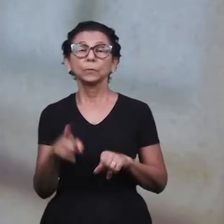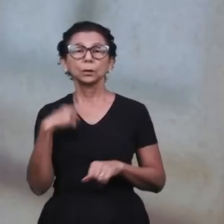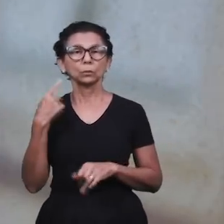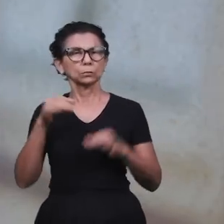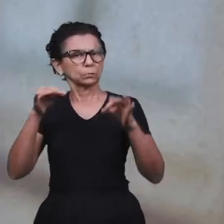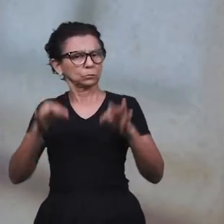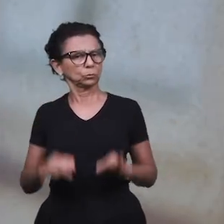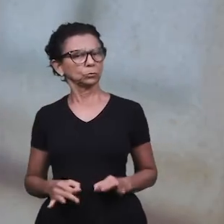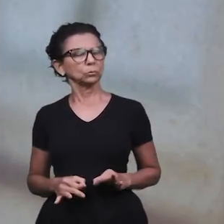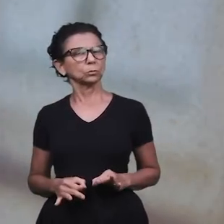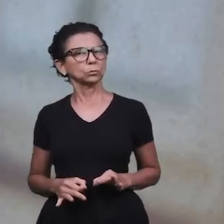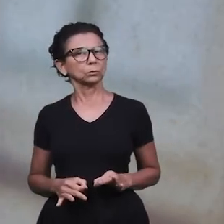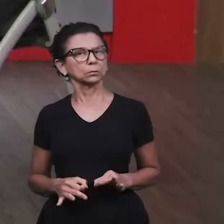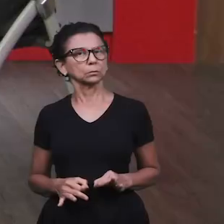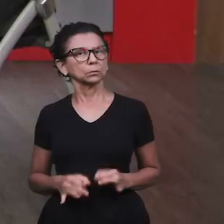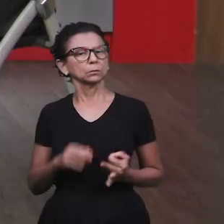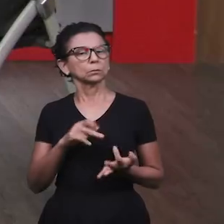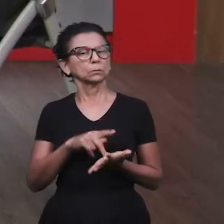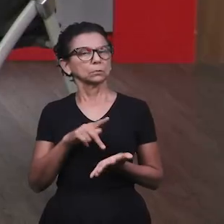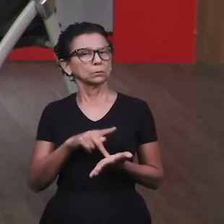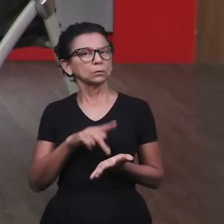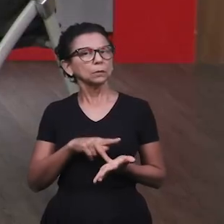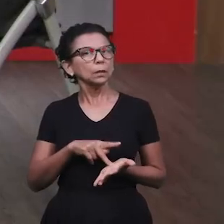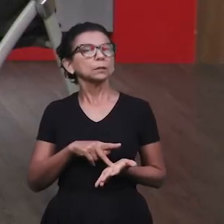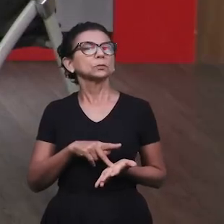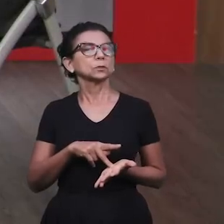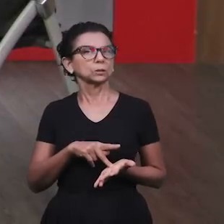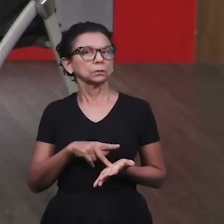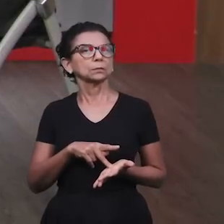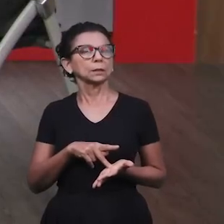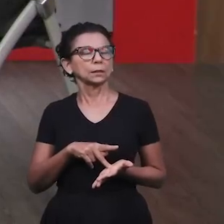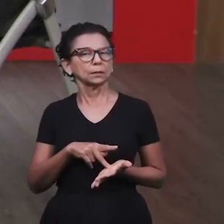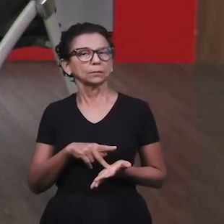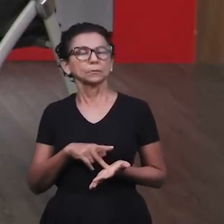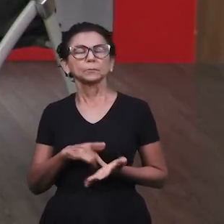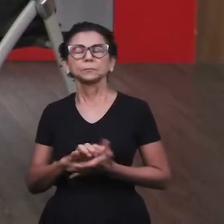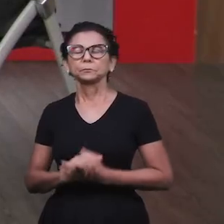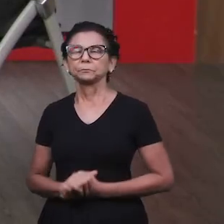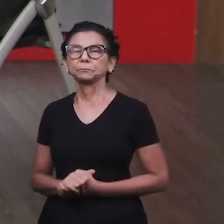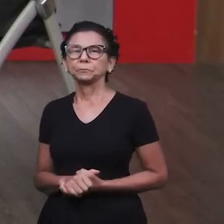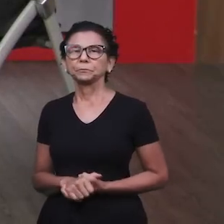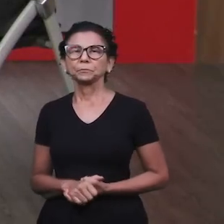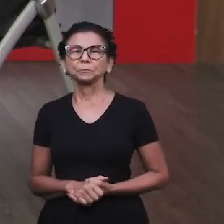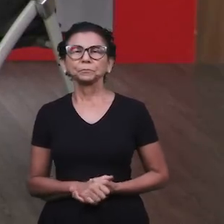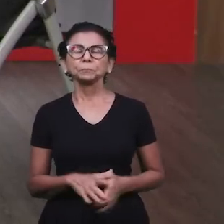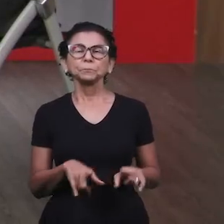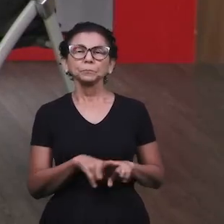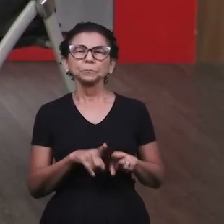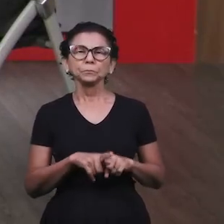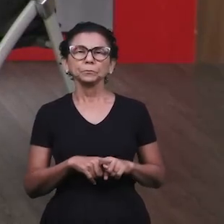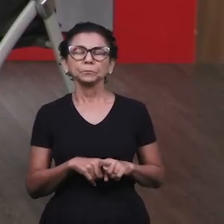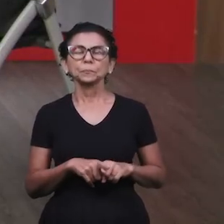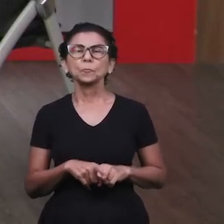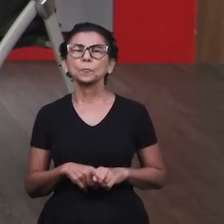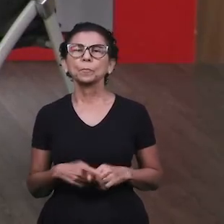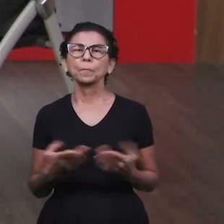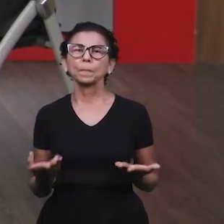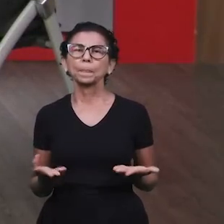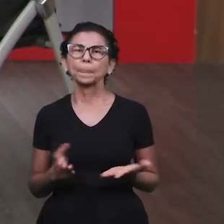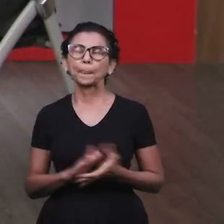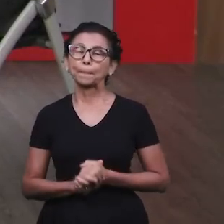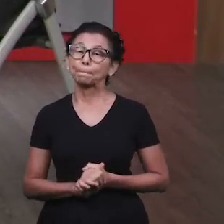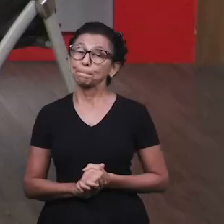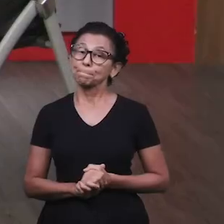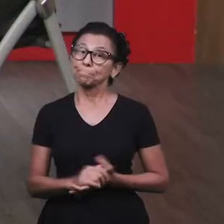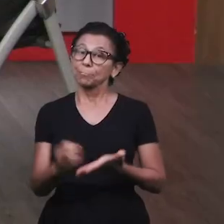justos naquilo que nós procuramos fazer. E como nós dissemos também num outro programa desse, cuidado sempre com o